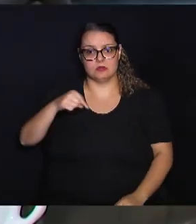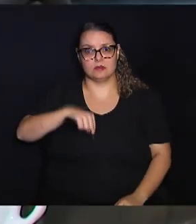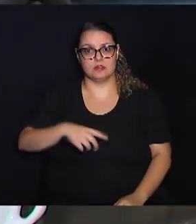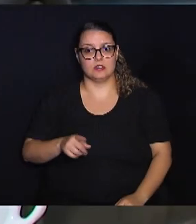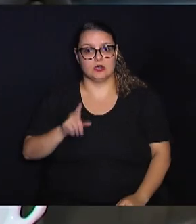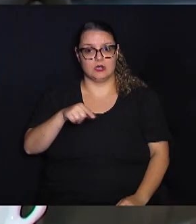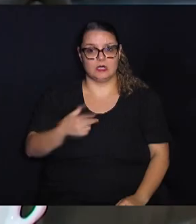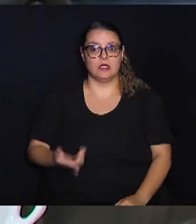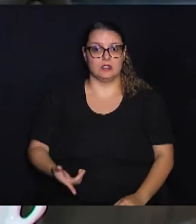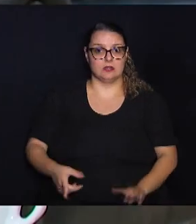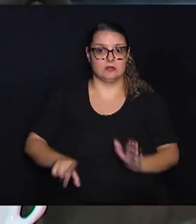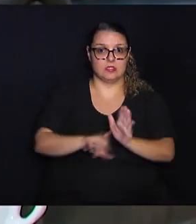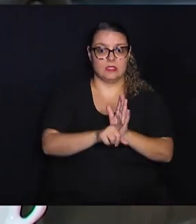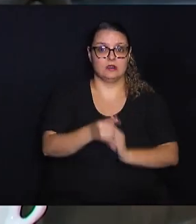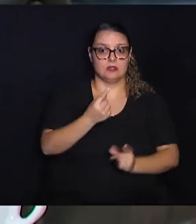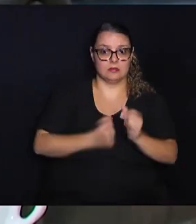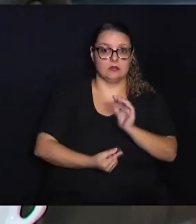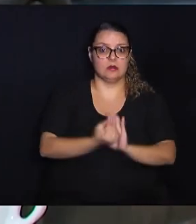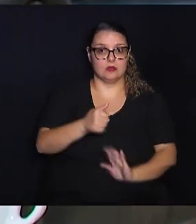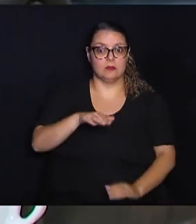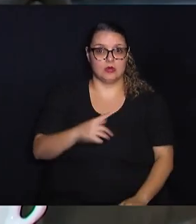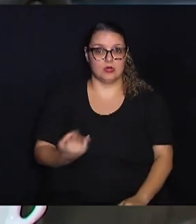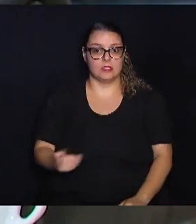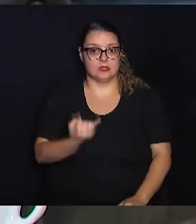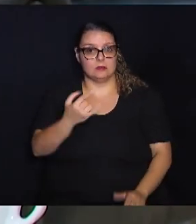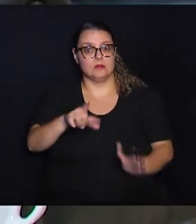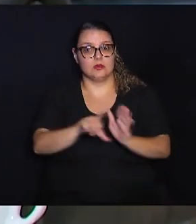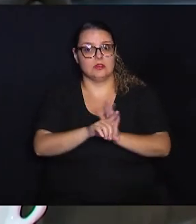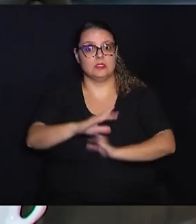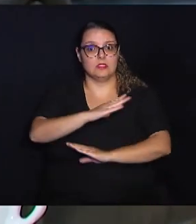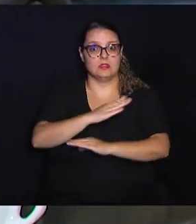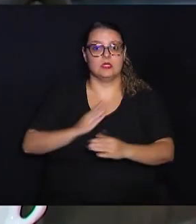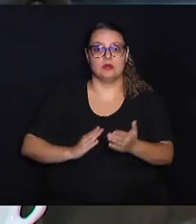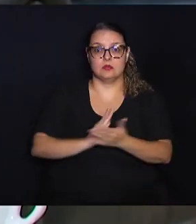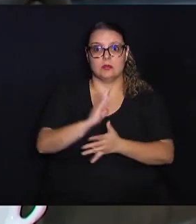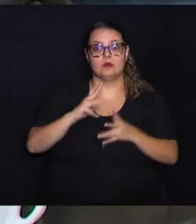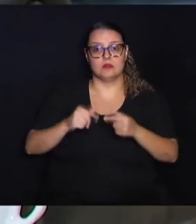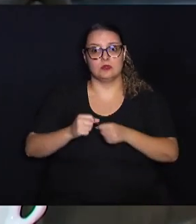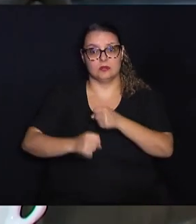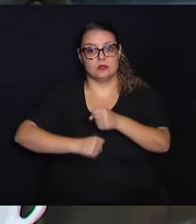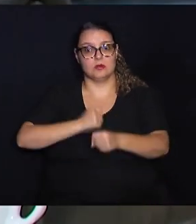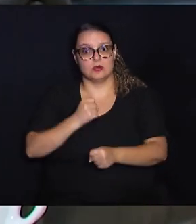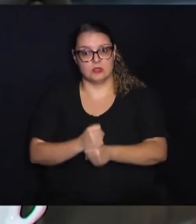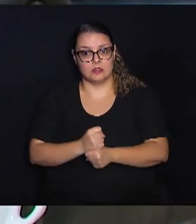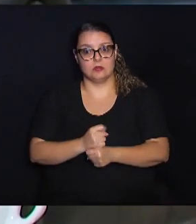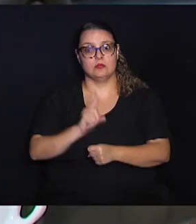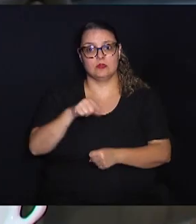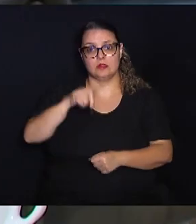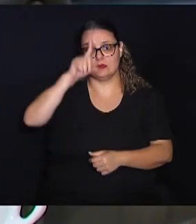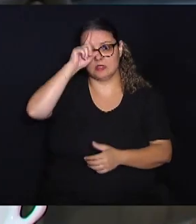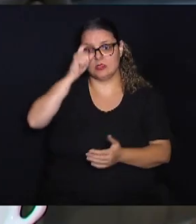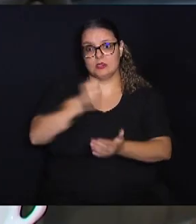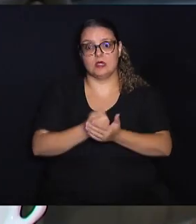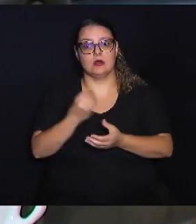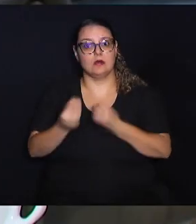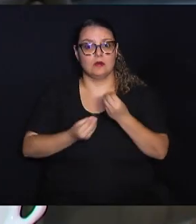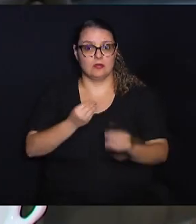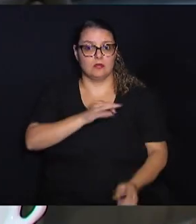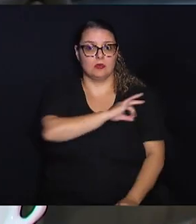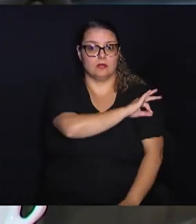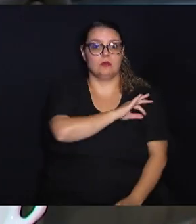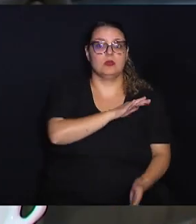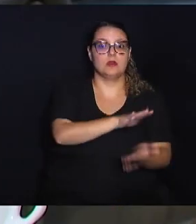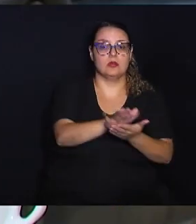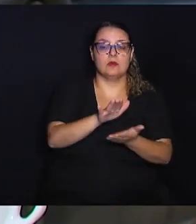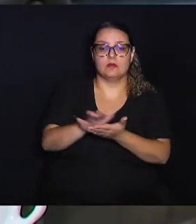dizer, que é uma das mais importantes leis que a Câmara aprova todo ano, né? Porque ela vai definir como a Prefeitura vai gastar